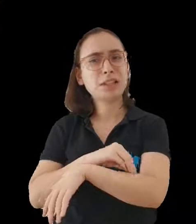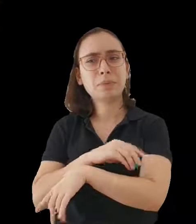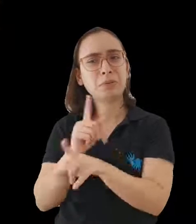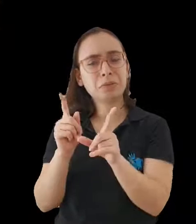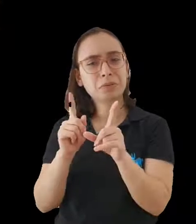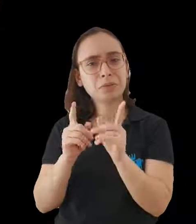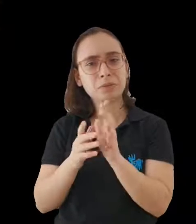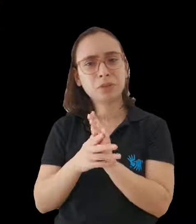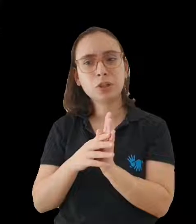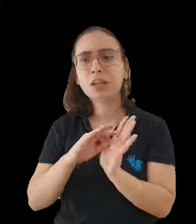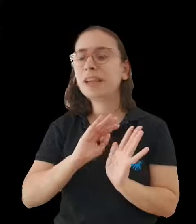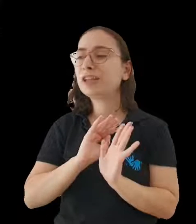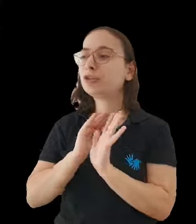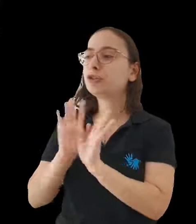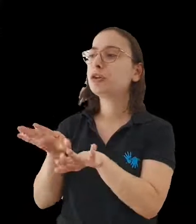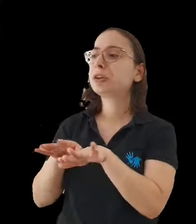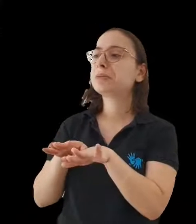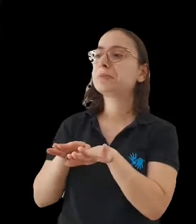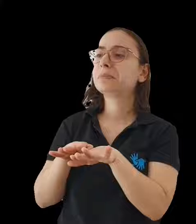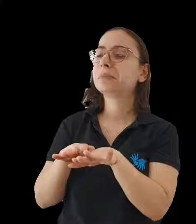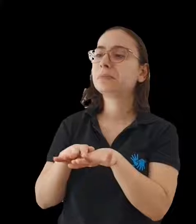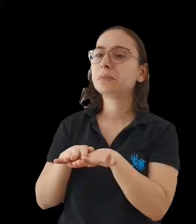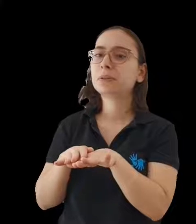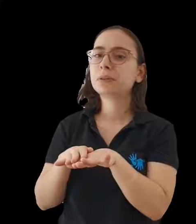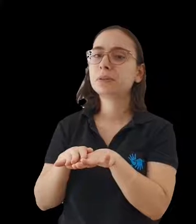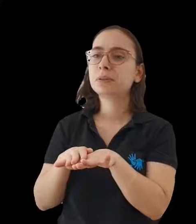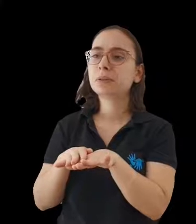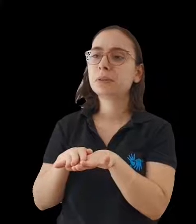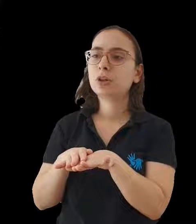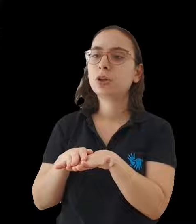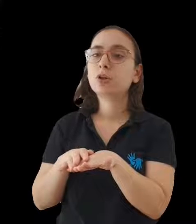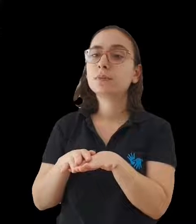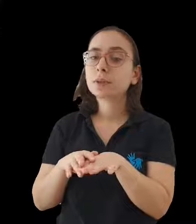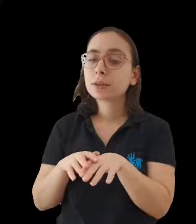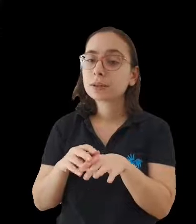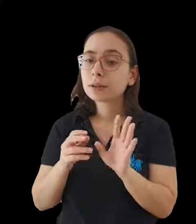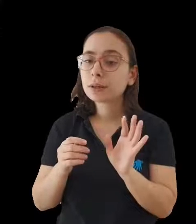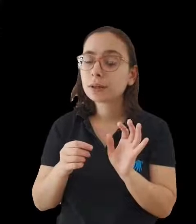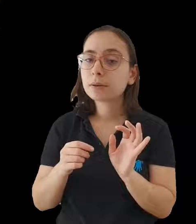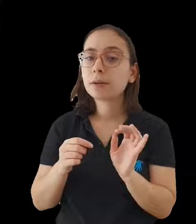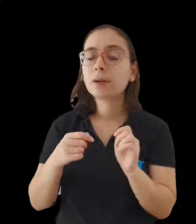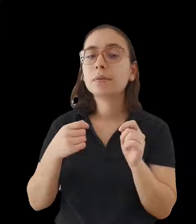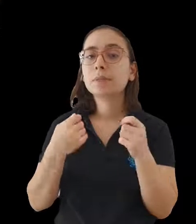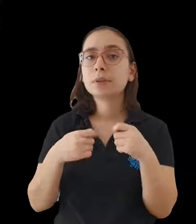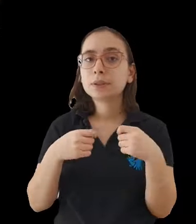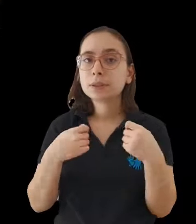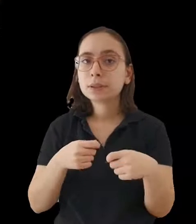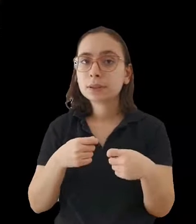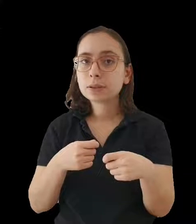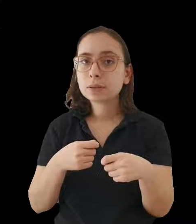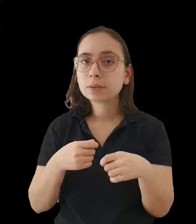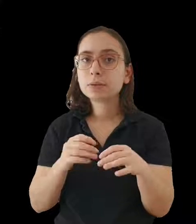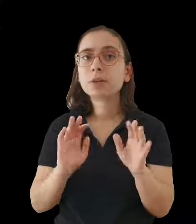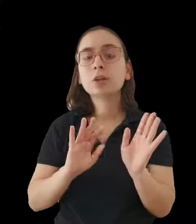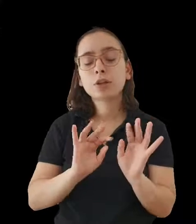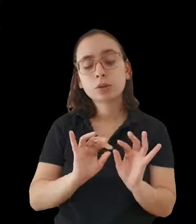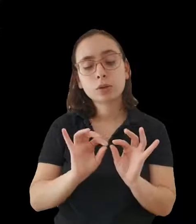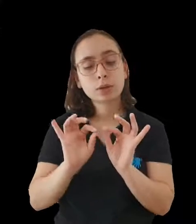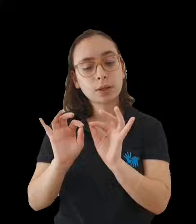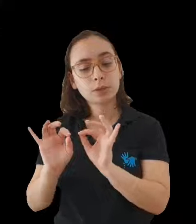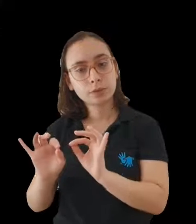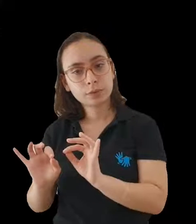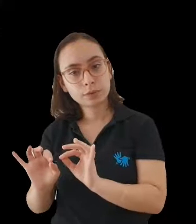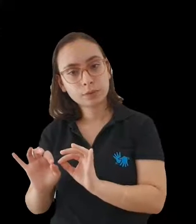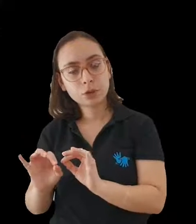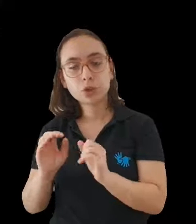joga o sapo. Daí vocês têm que ter cuidado com essa hora de jogar o sapo para não jogar o sapo de verdade, né? Então, esconde o